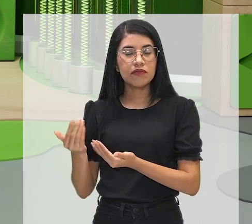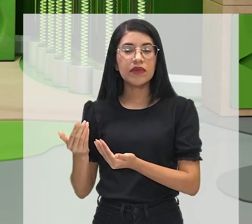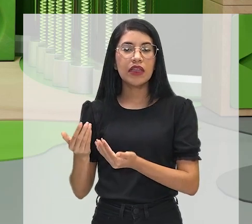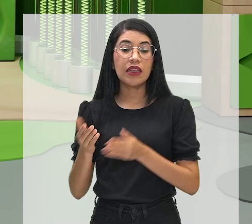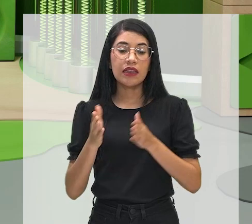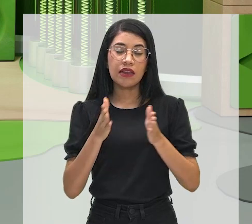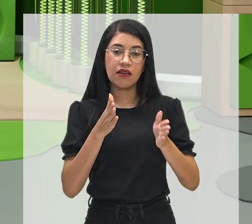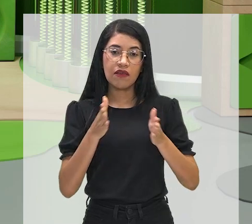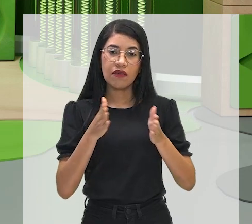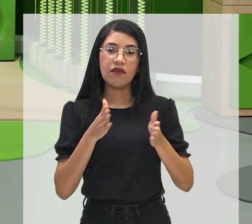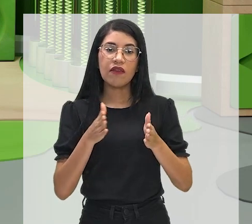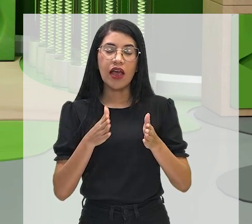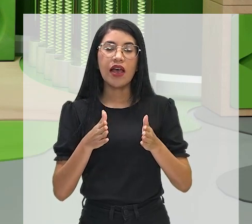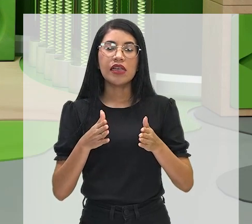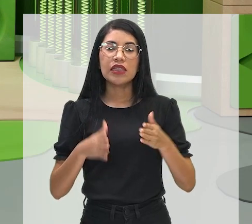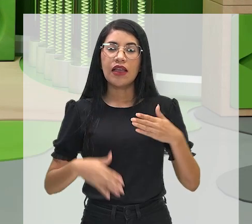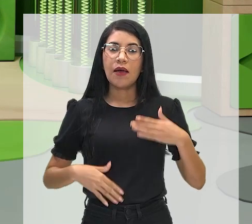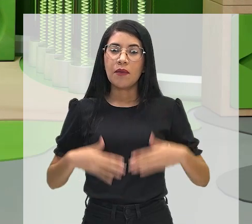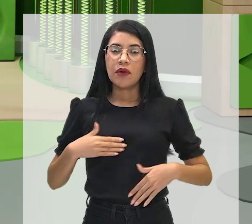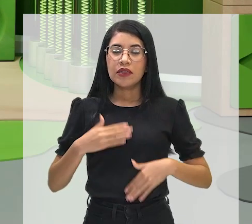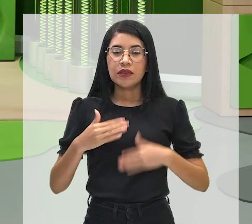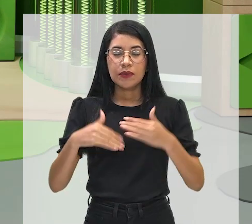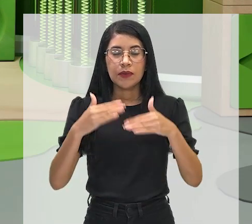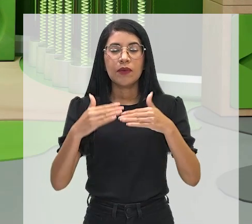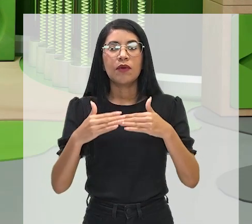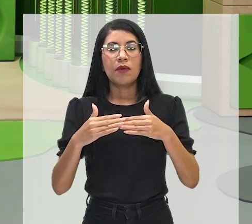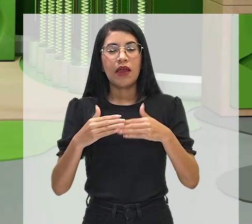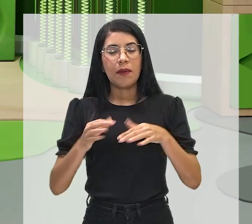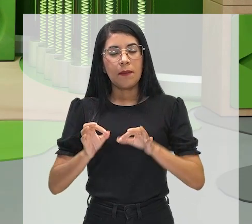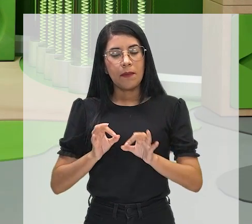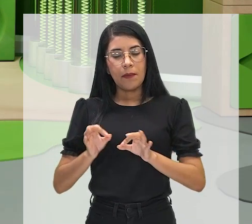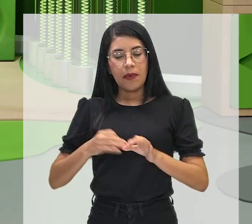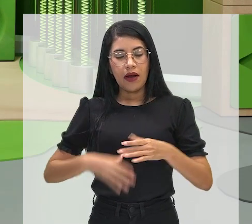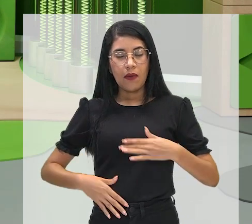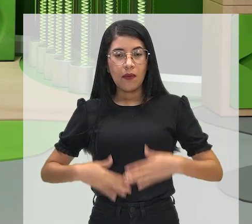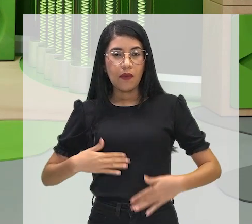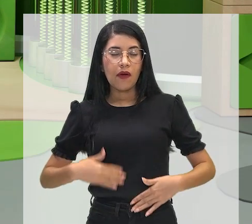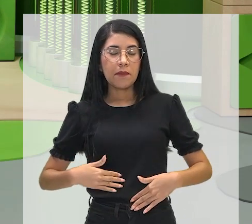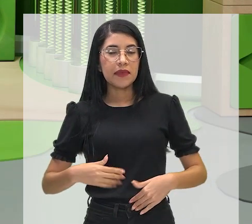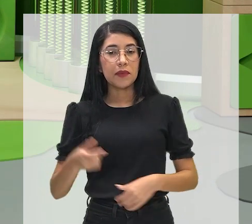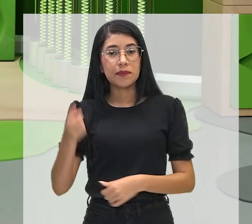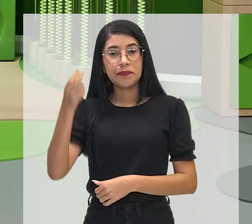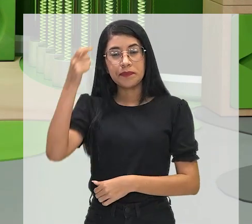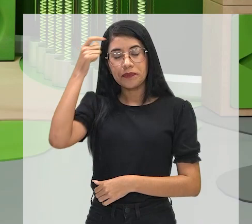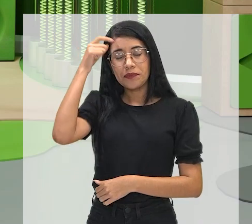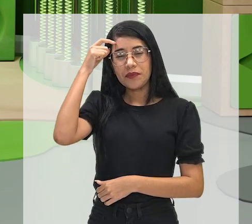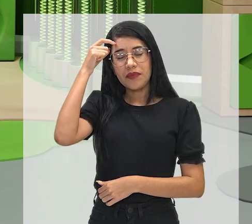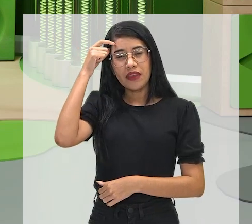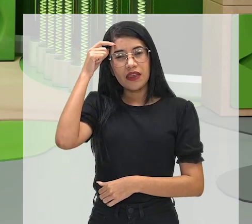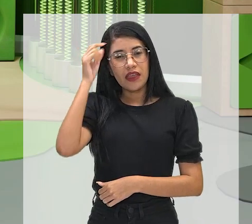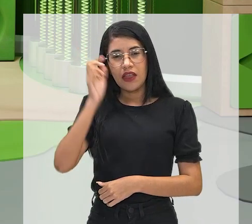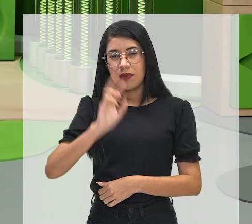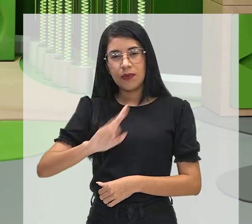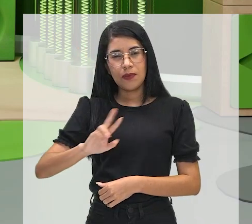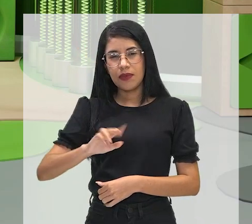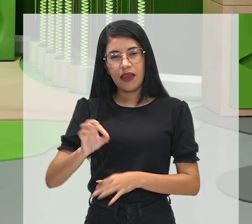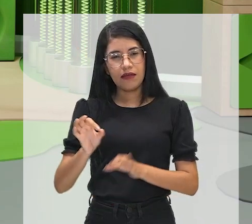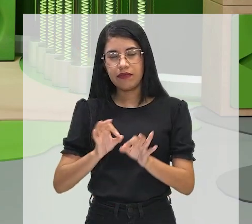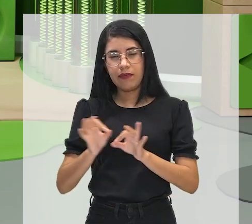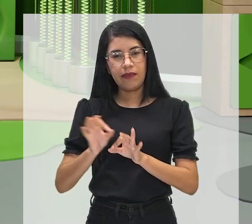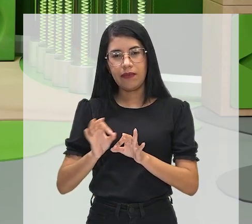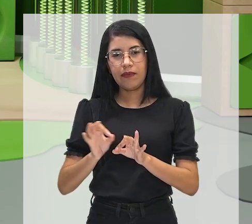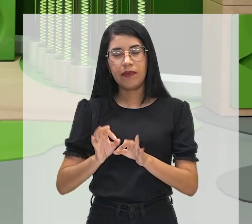essa fase da puberdade preparar o corpo humano para gerar uma nova vida, mentalmente essa pessoa pode não estar